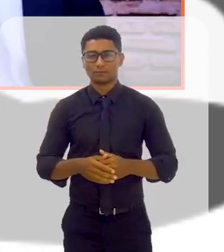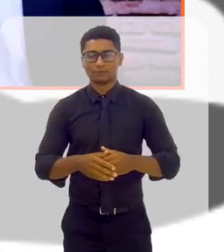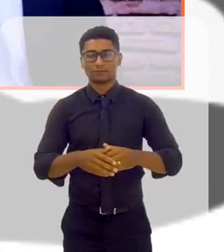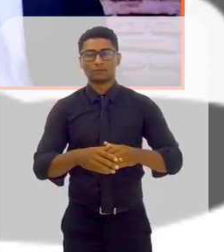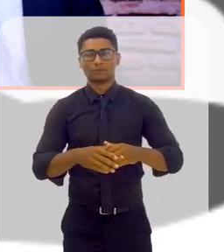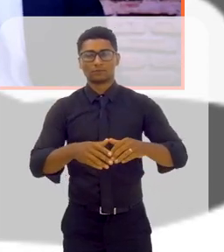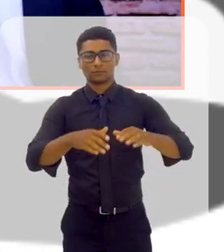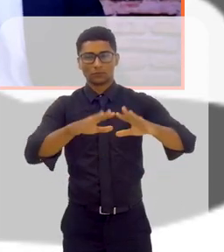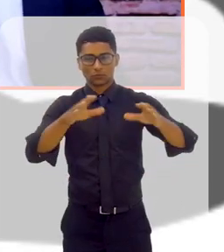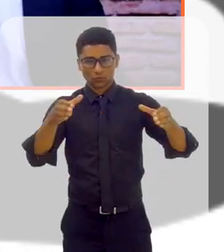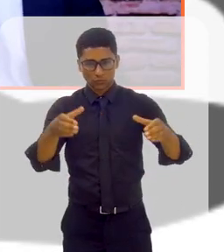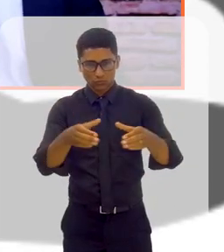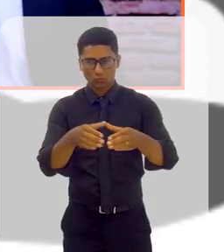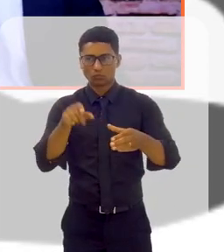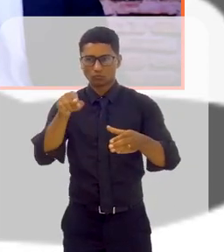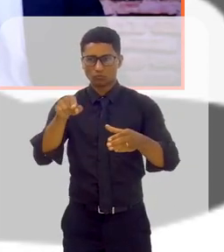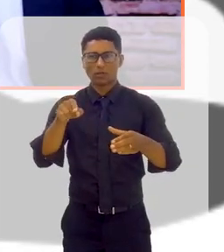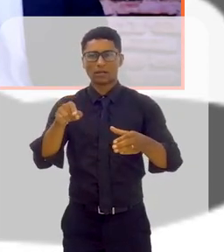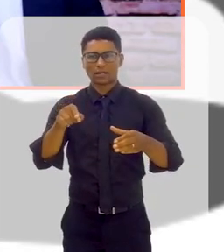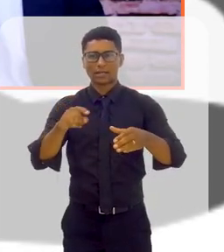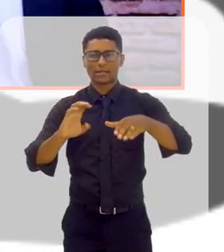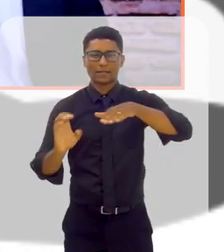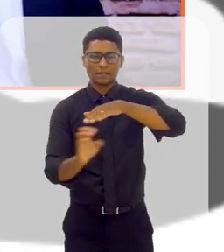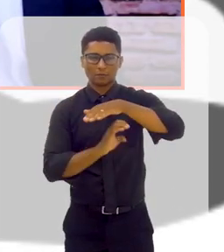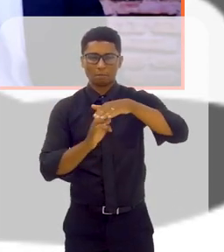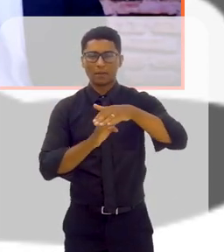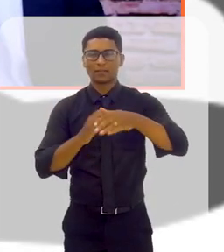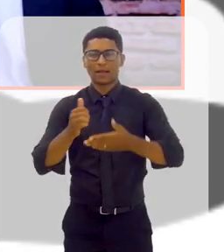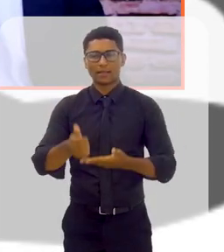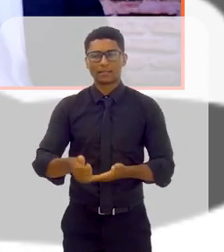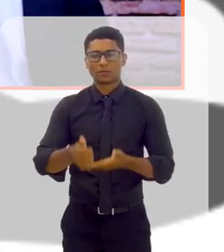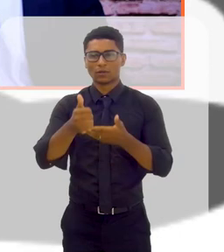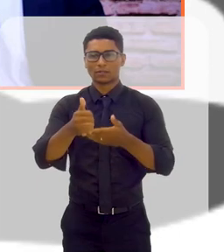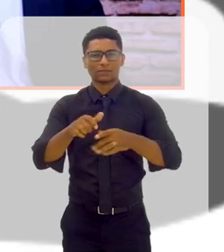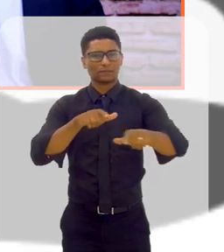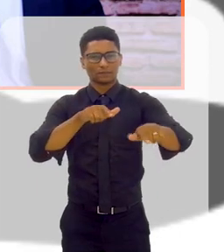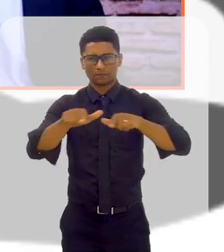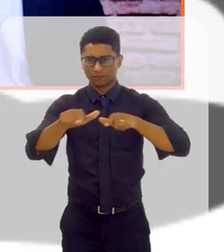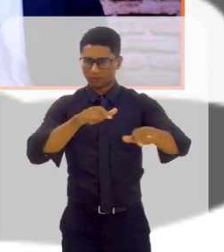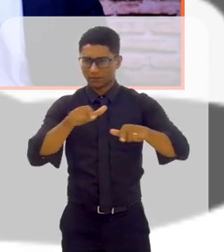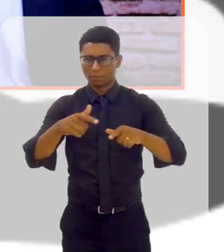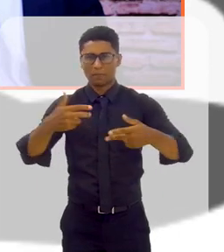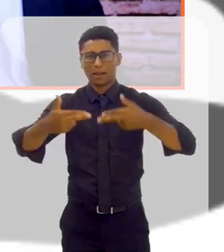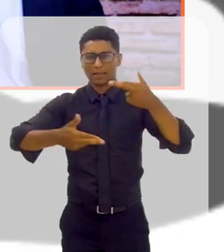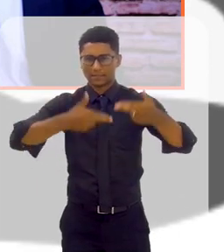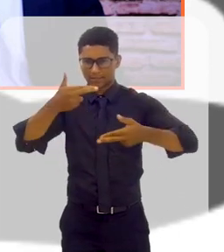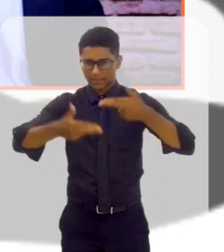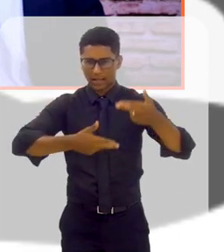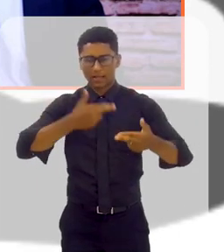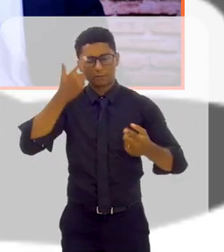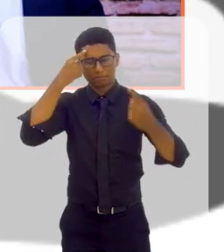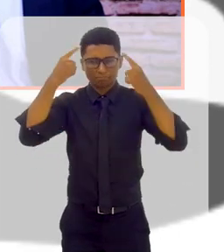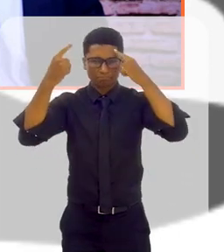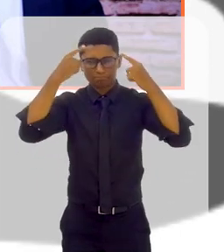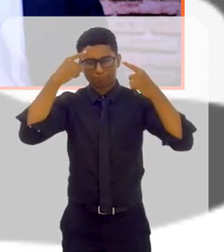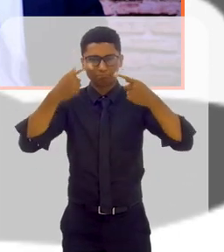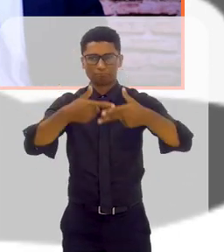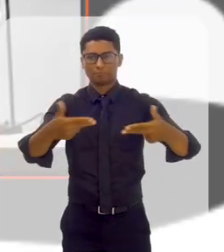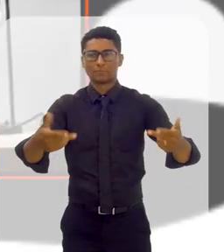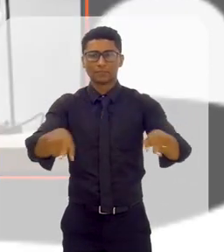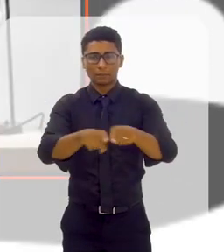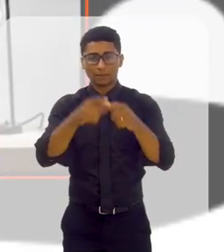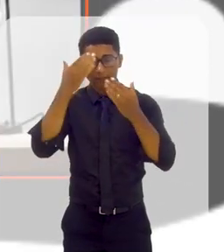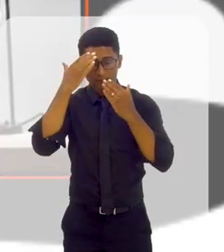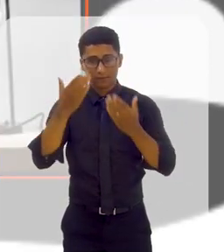em nome do grupo expressão que é essa empresa incrível de assessoria que prestou trabalho de reciclagem de ideias aqui